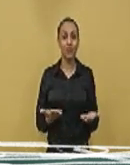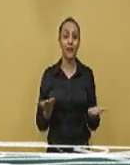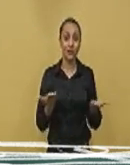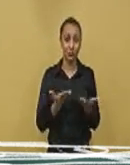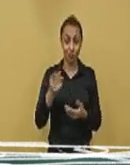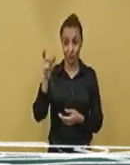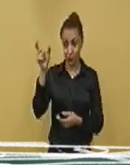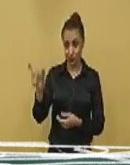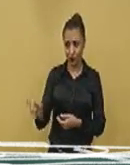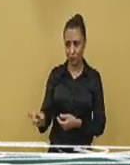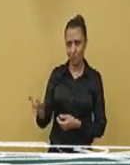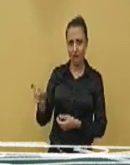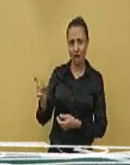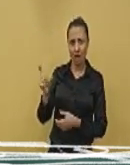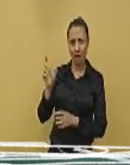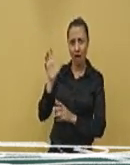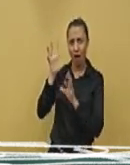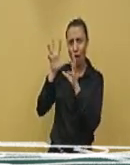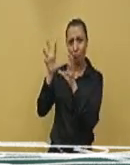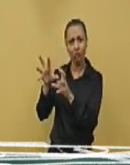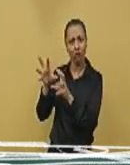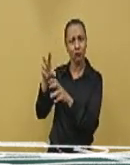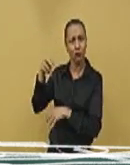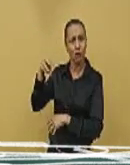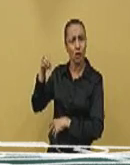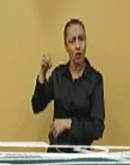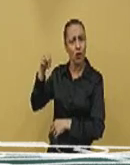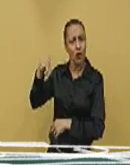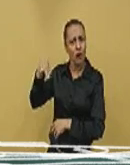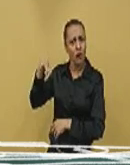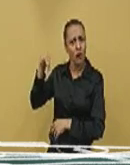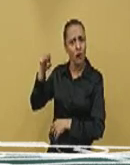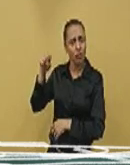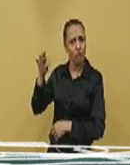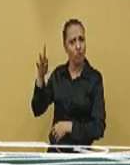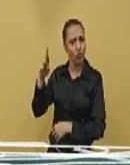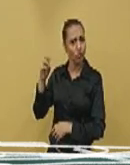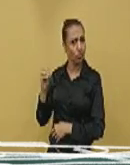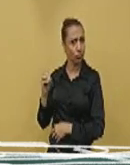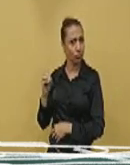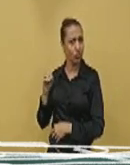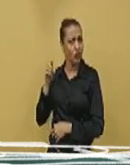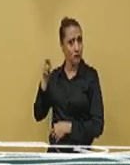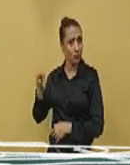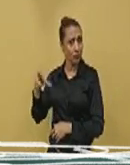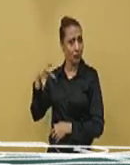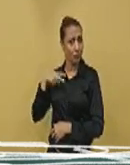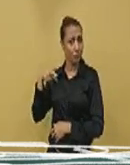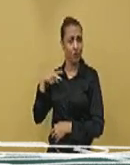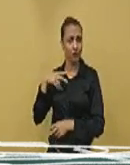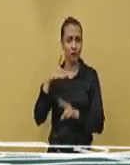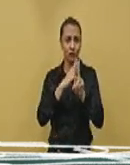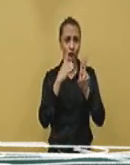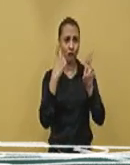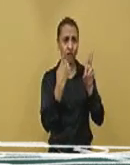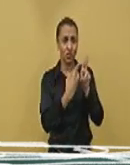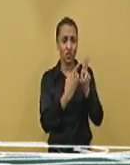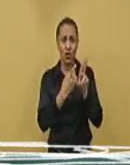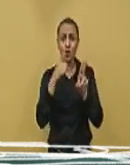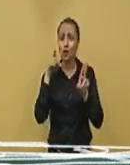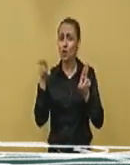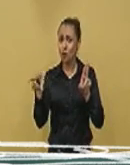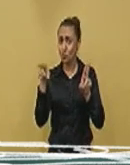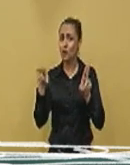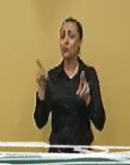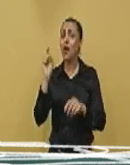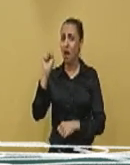senhor é um monstro, que o senhor vai privatizar a UFGD, que o senhor é sexista,